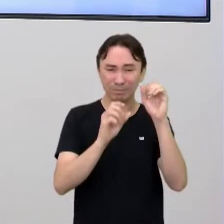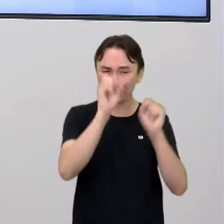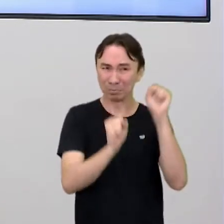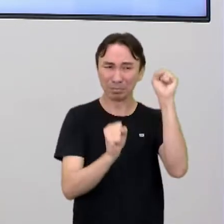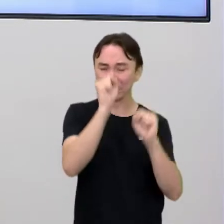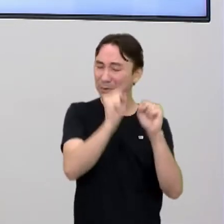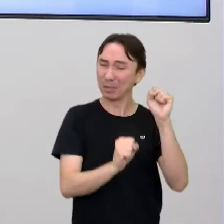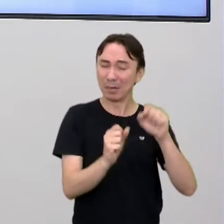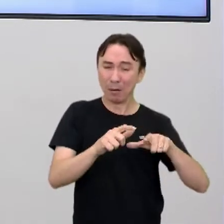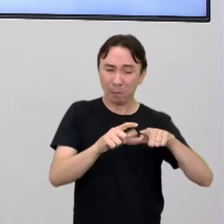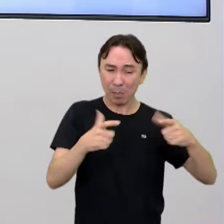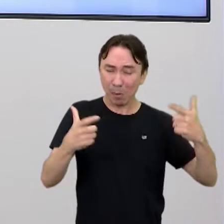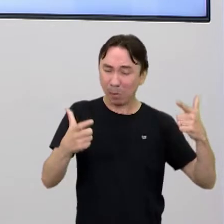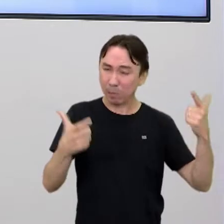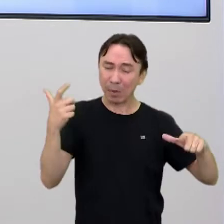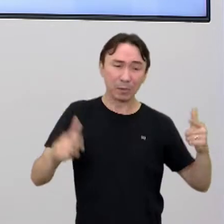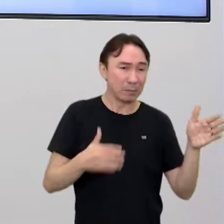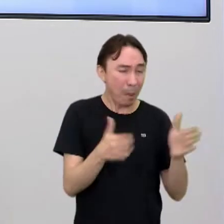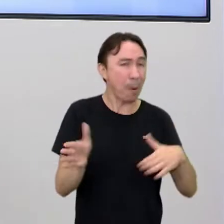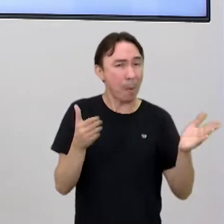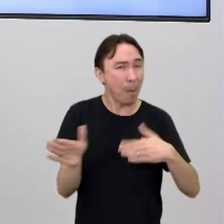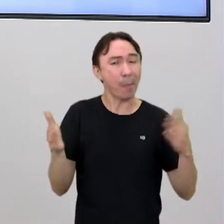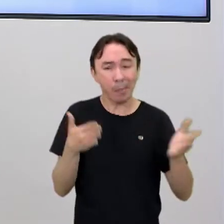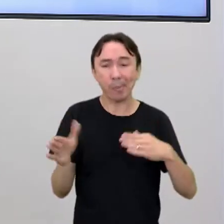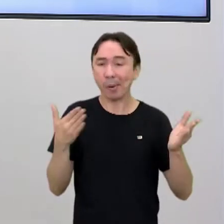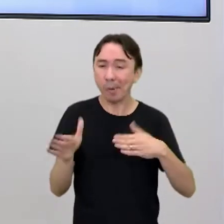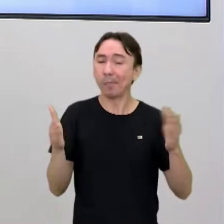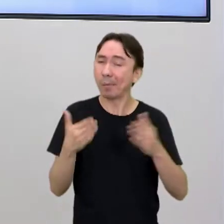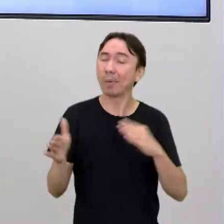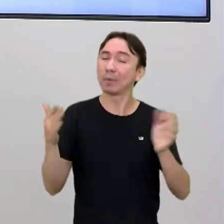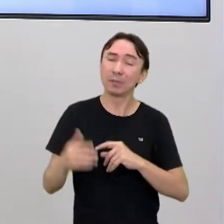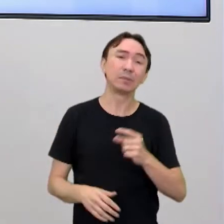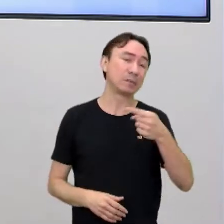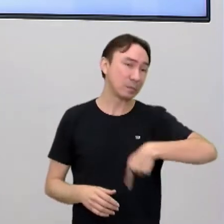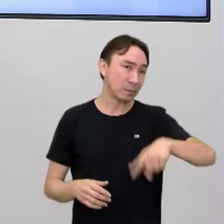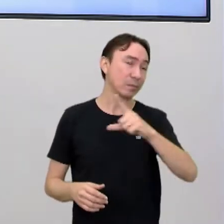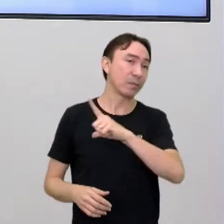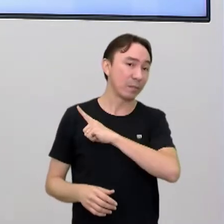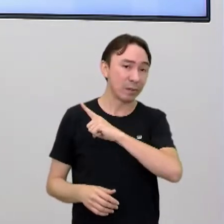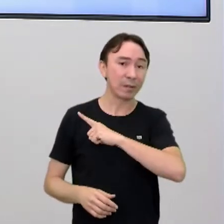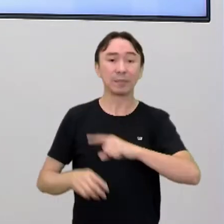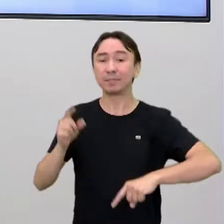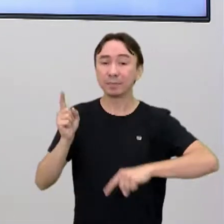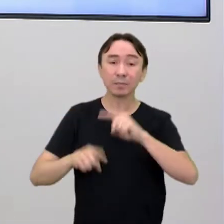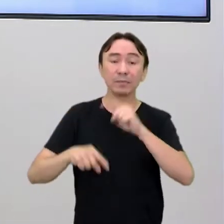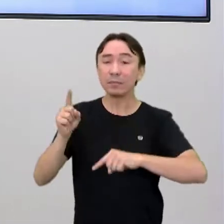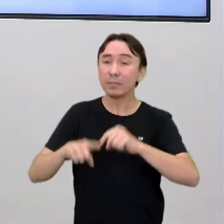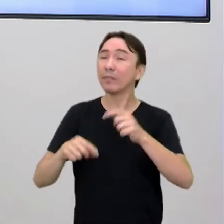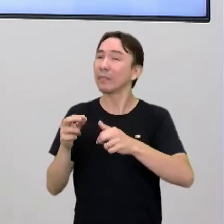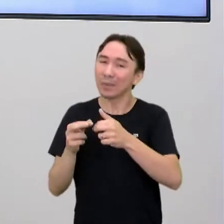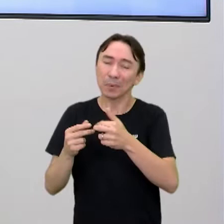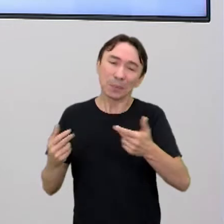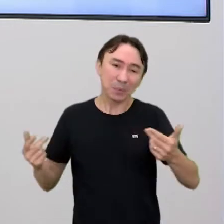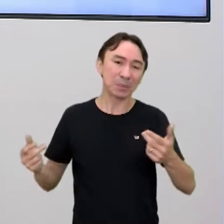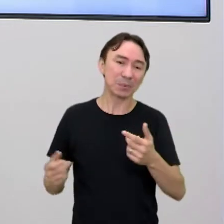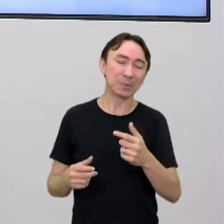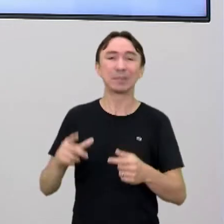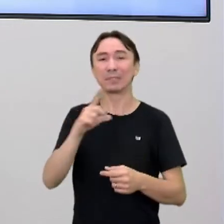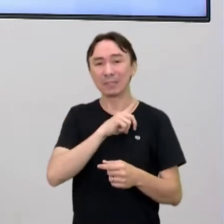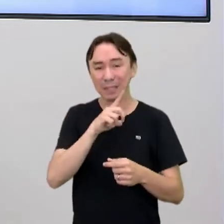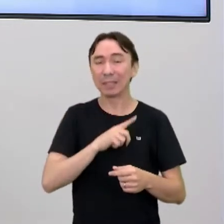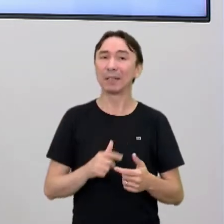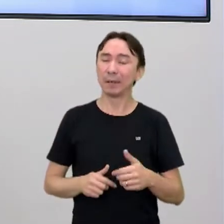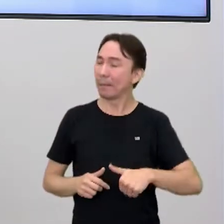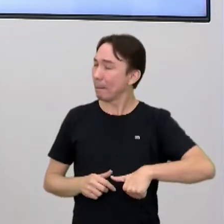amplia, porque através disso nós produzimos produtos cada vez com mais apelo tecnológico